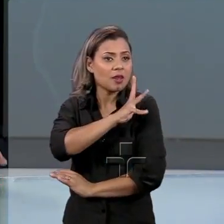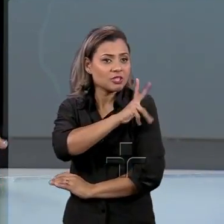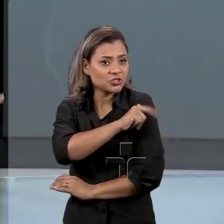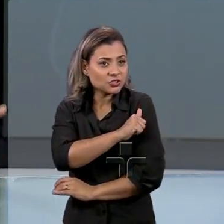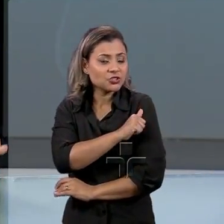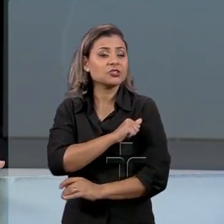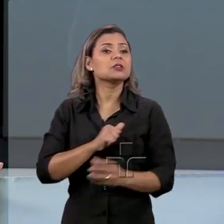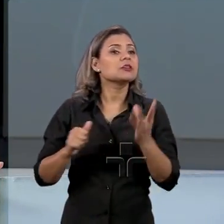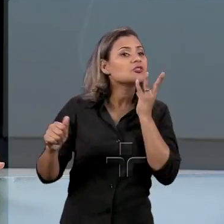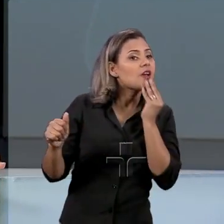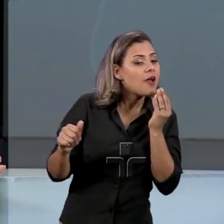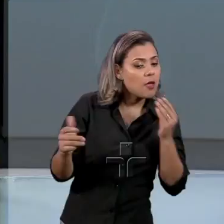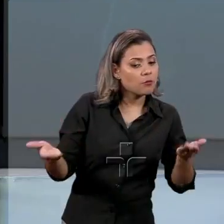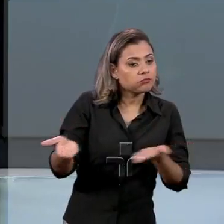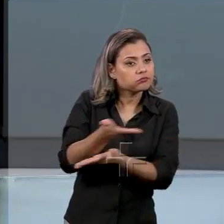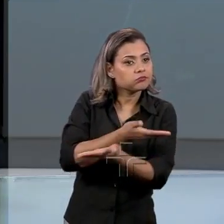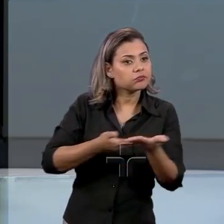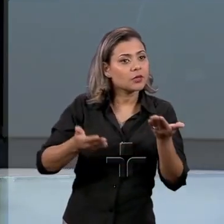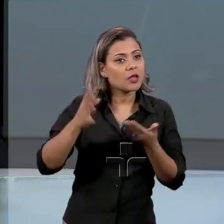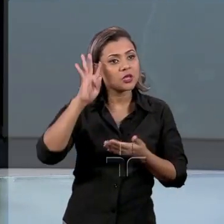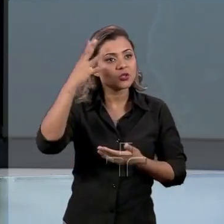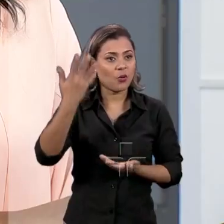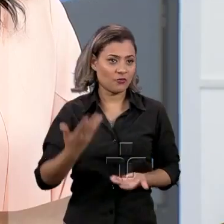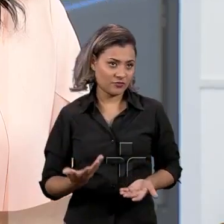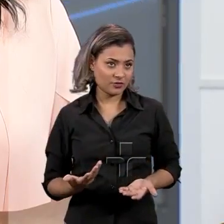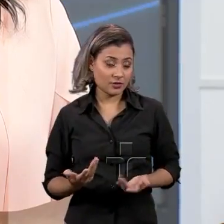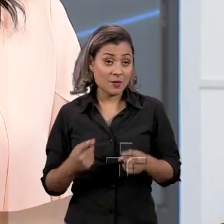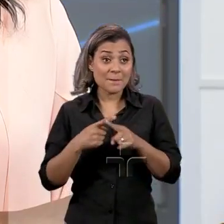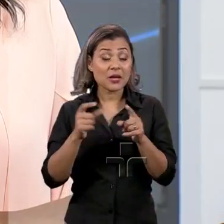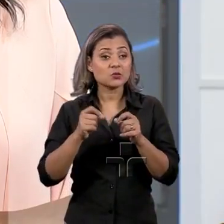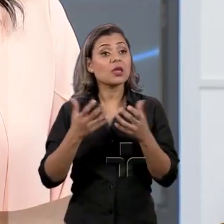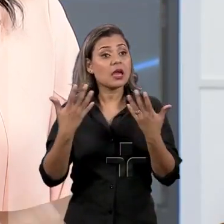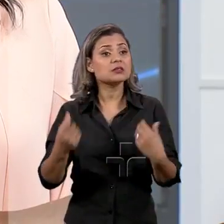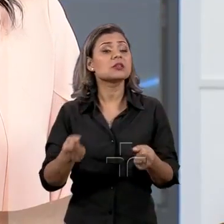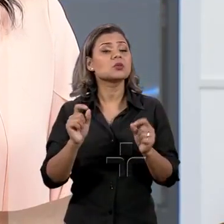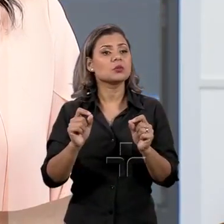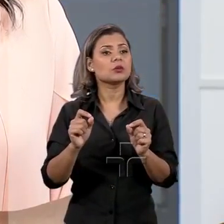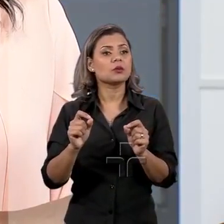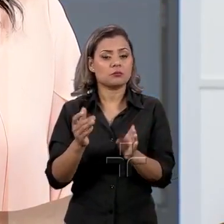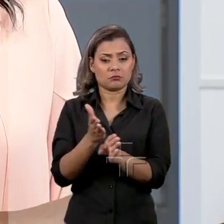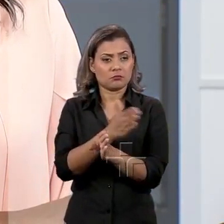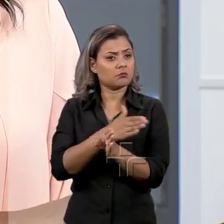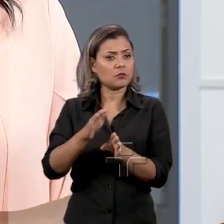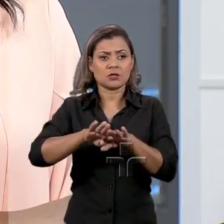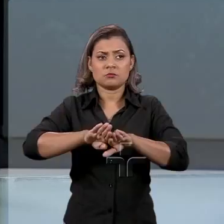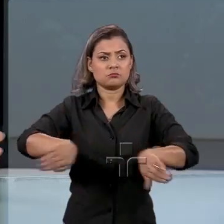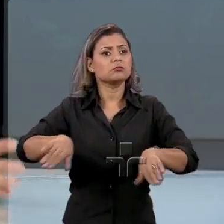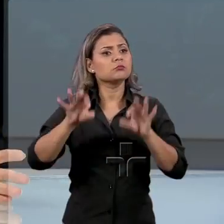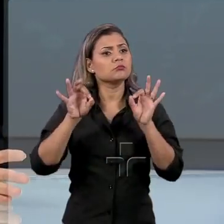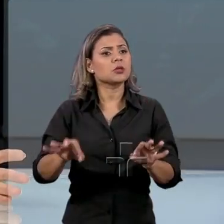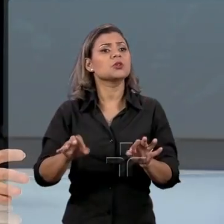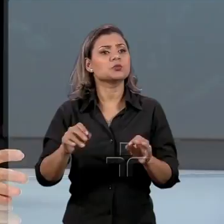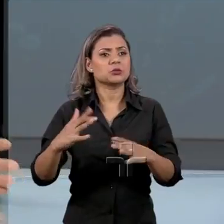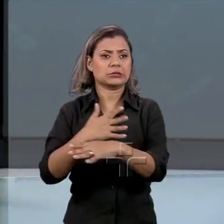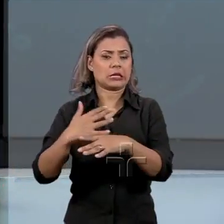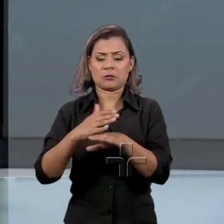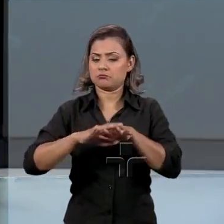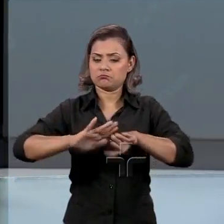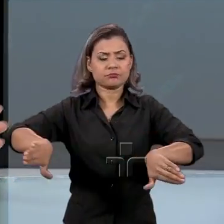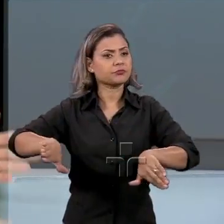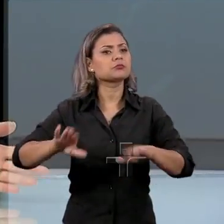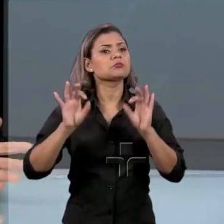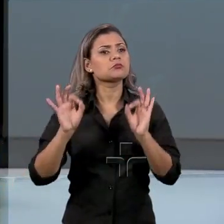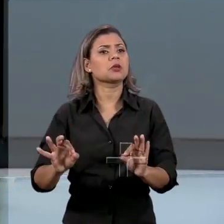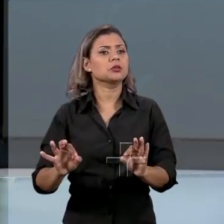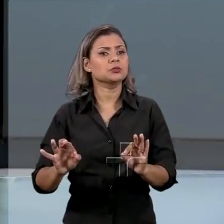Palestina e Israel resolva essa questão. O que se aceita é a divisão de fato, não de jure, mas de fato, da cidade. Ou seja, a cidade,